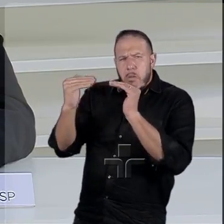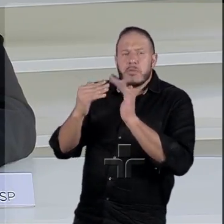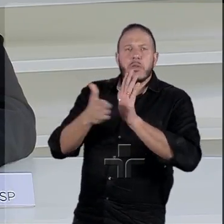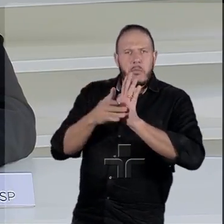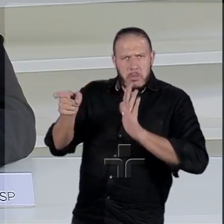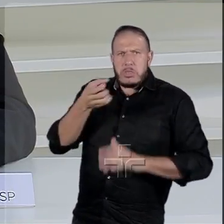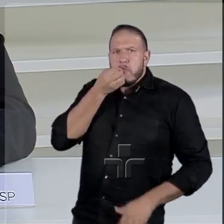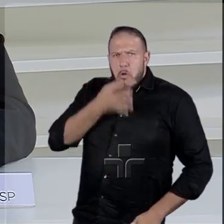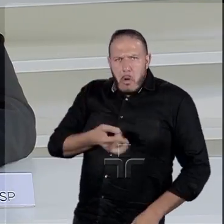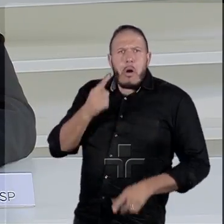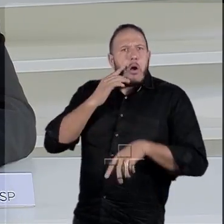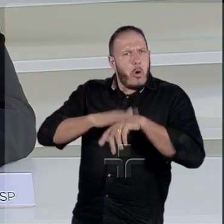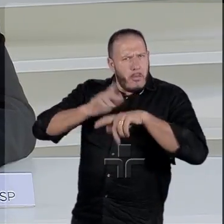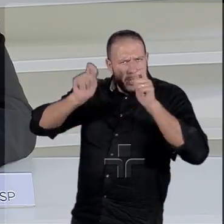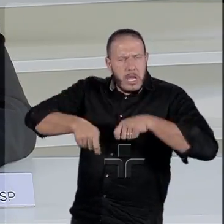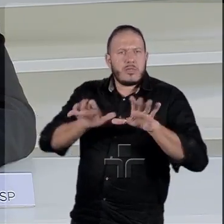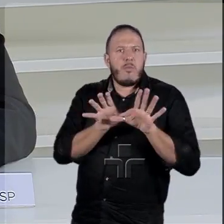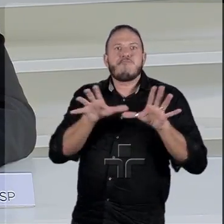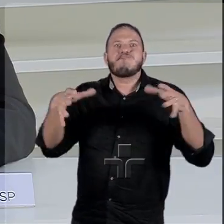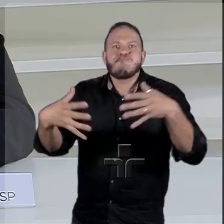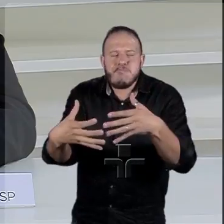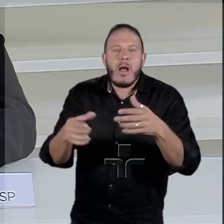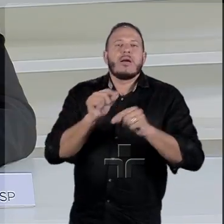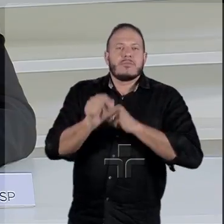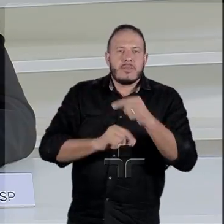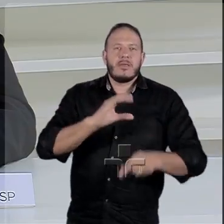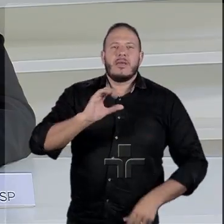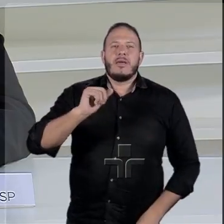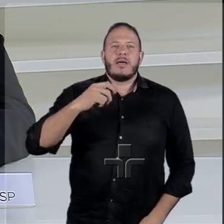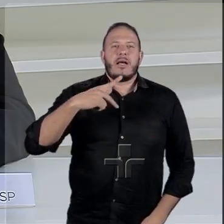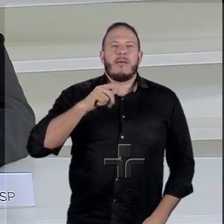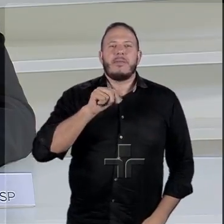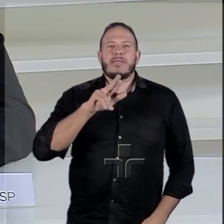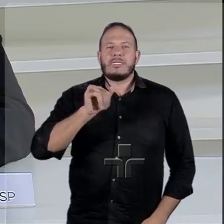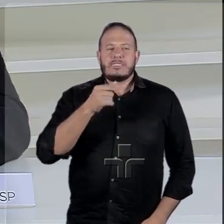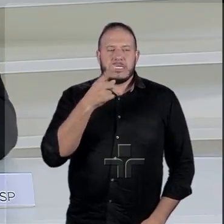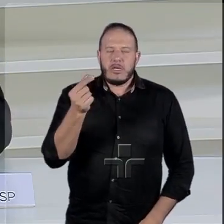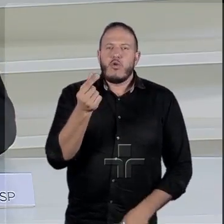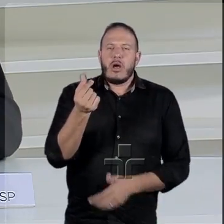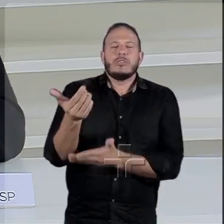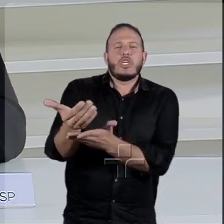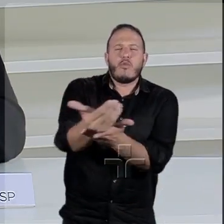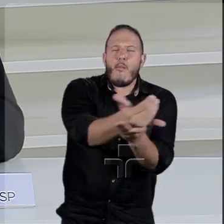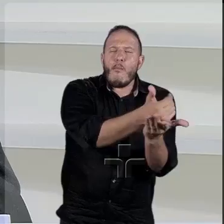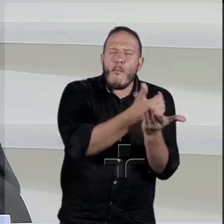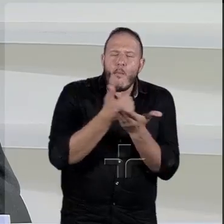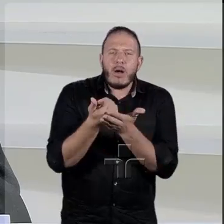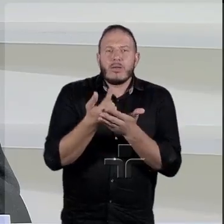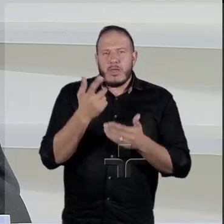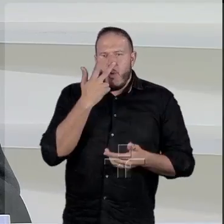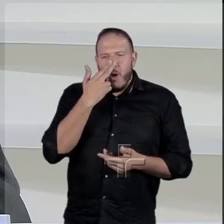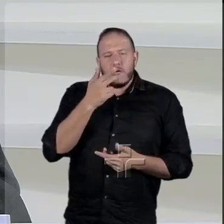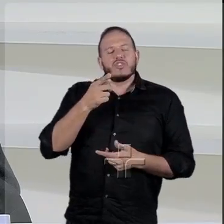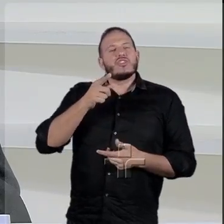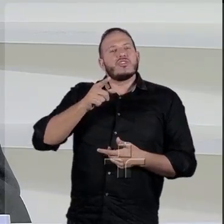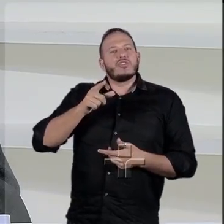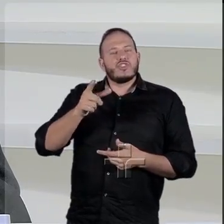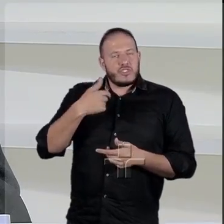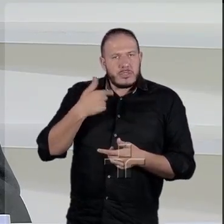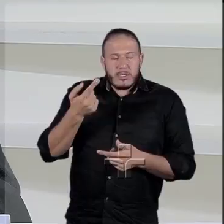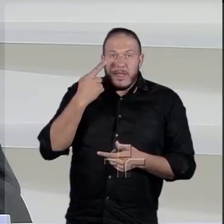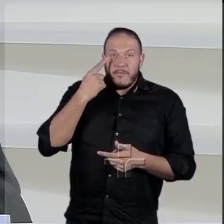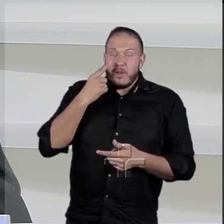e abrangente, que é a questão da capitalização. Eu não acho que é risco. Eu acho que a gente está fazendo o contrário, a gente está tirando o